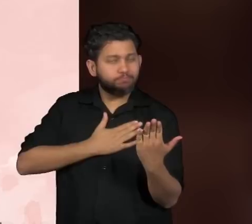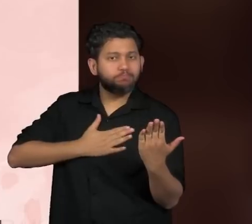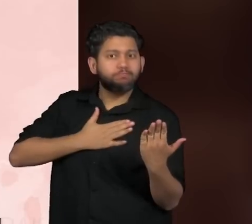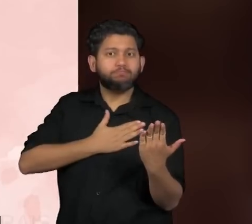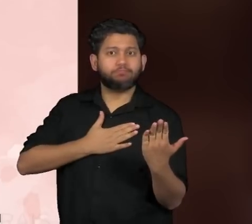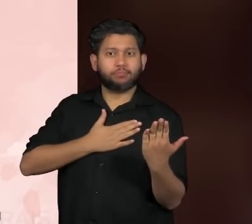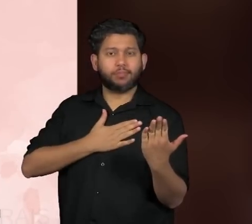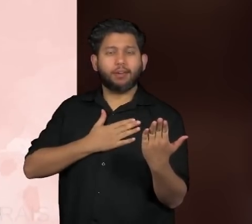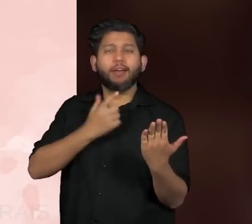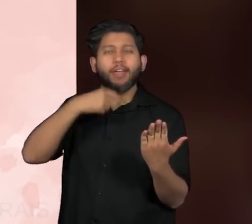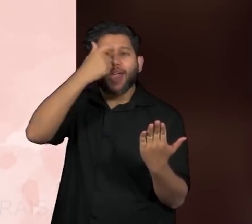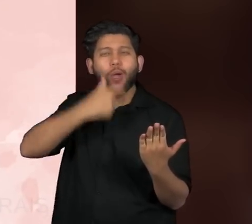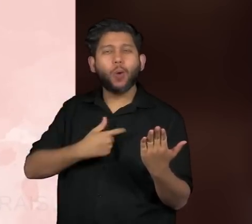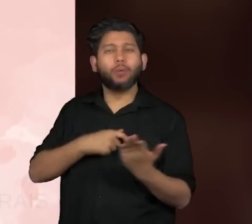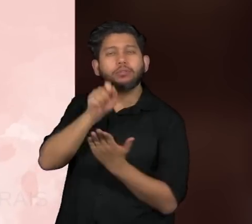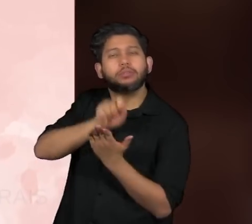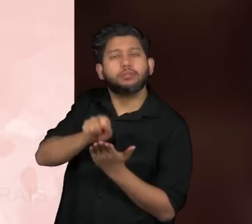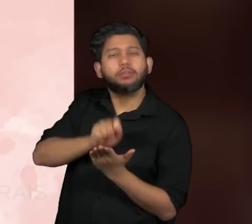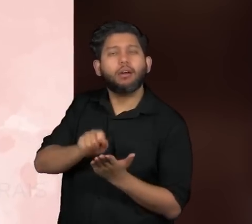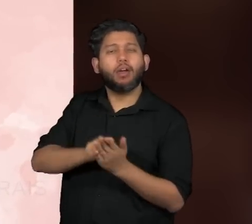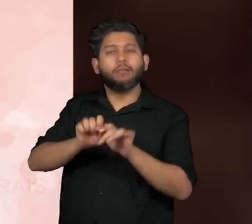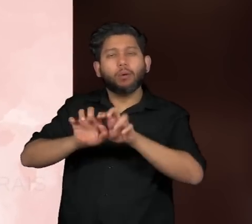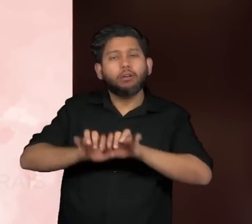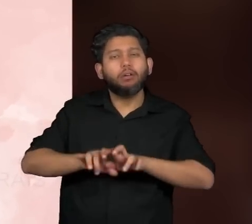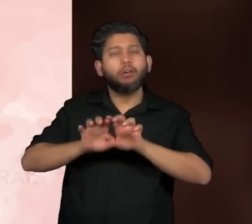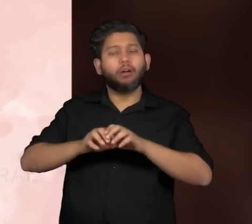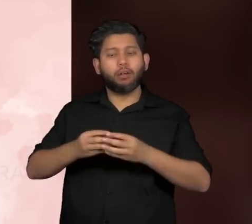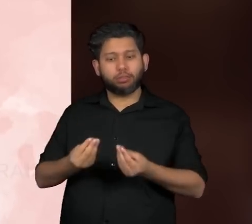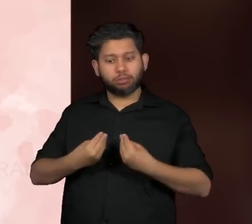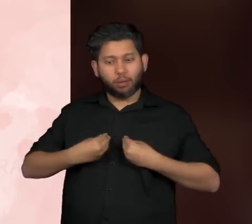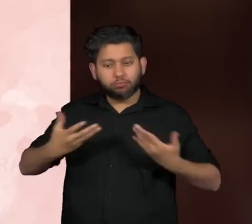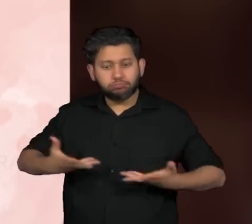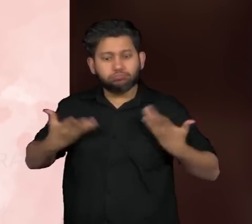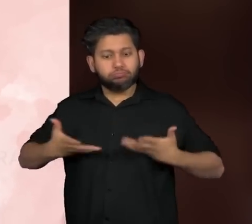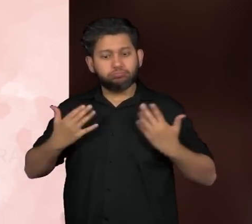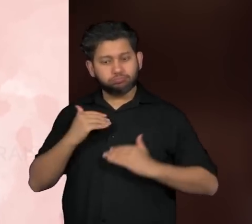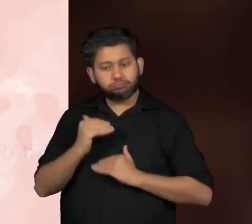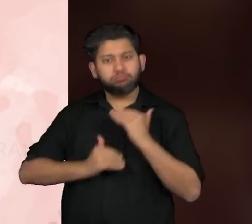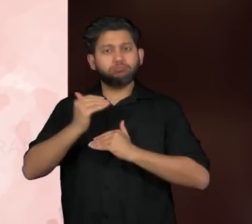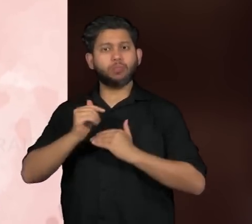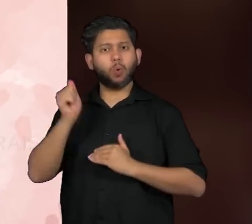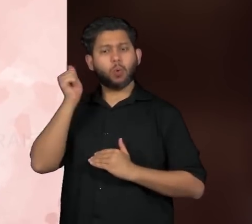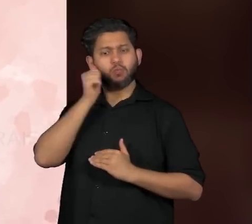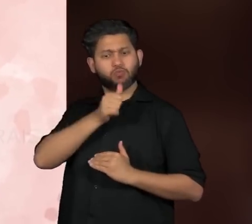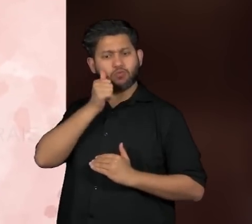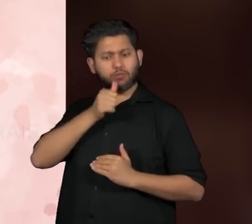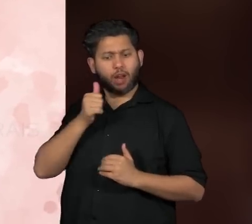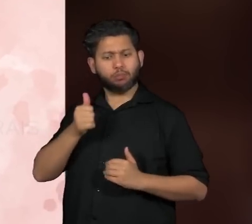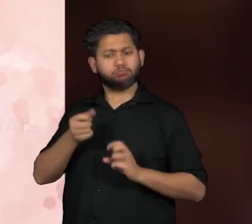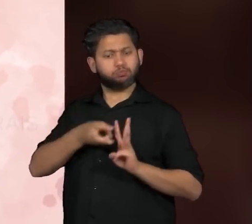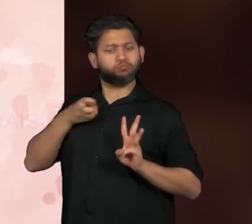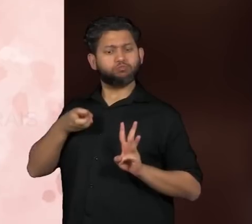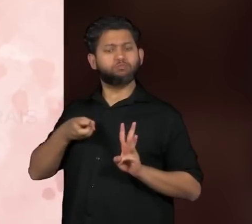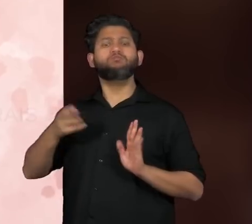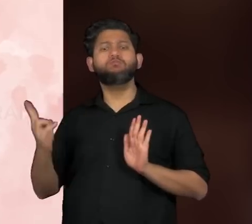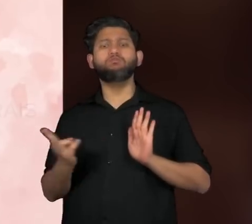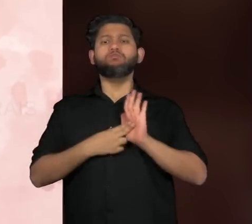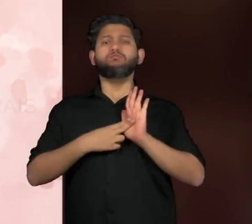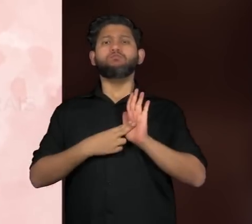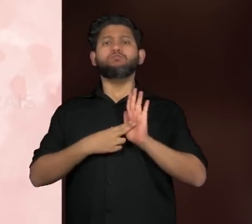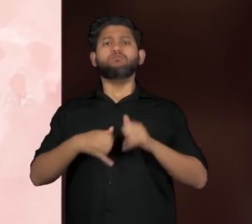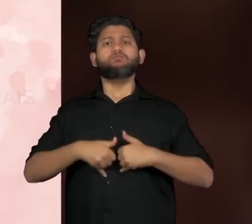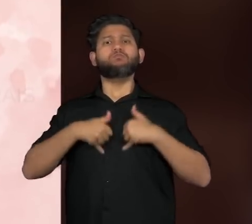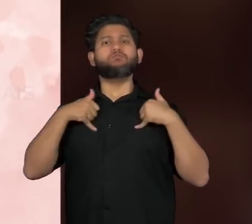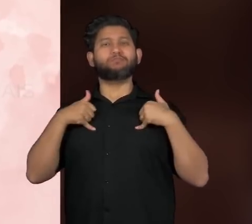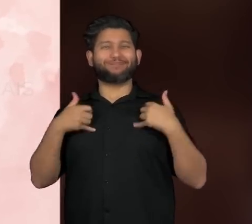como escritora, não só como artista, mas também na minha retomada enquanto mulher indígena. Então, eu